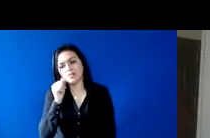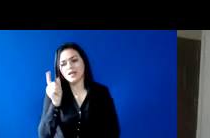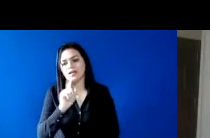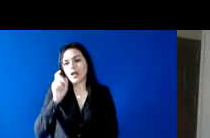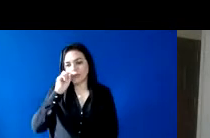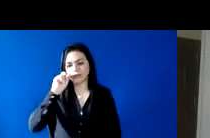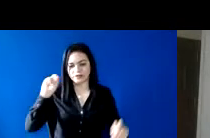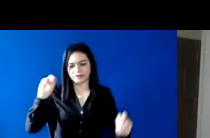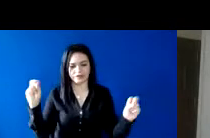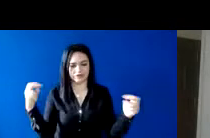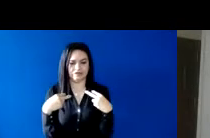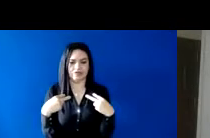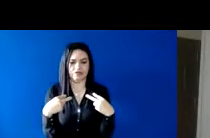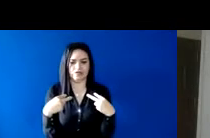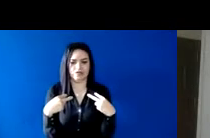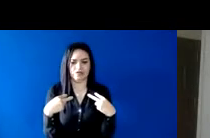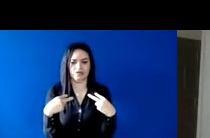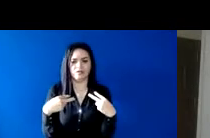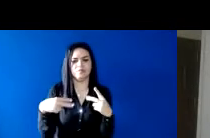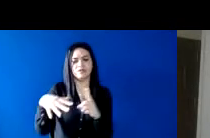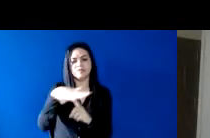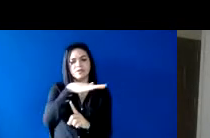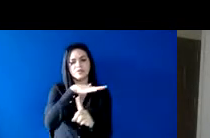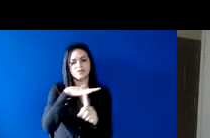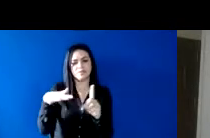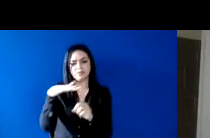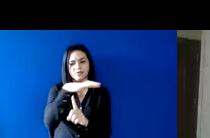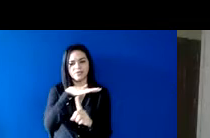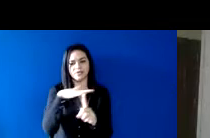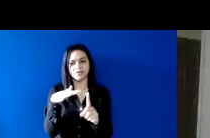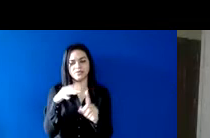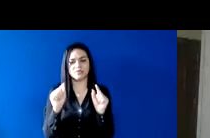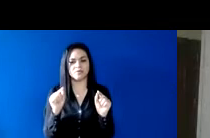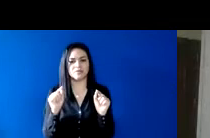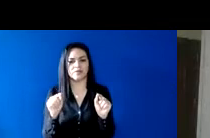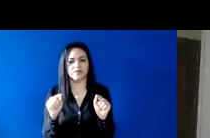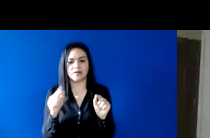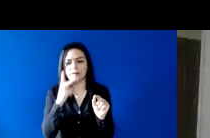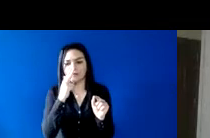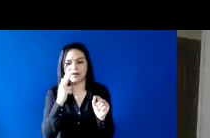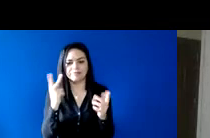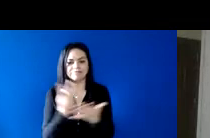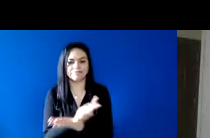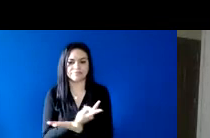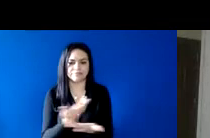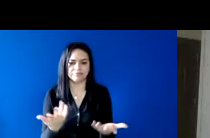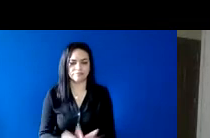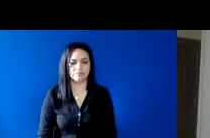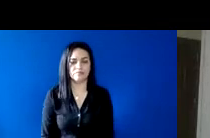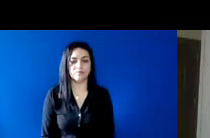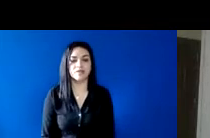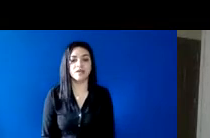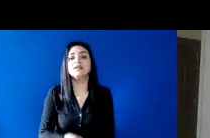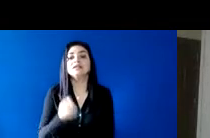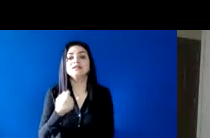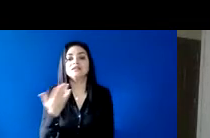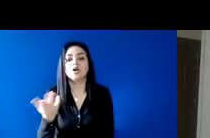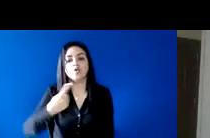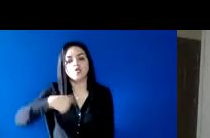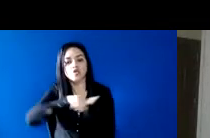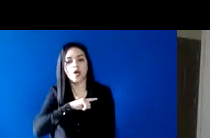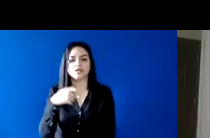vejam nessa situação dramática que é uma gravidez indesejada. Então, nós temos que falar também